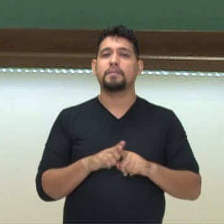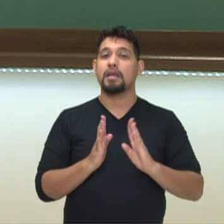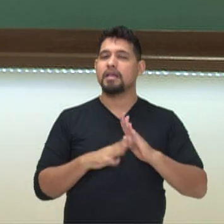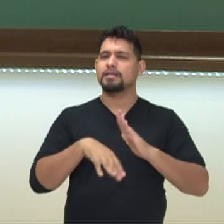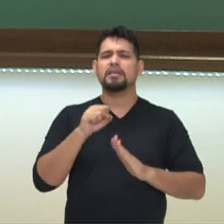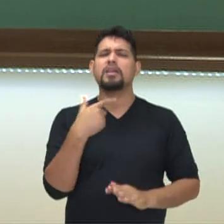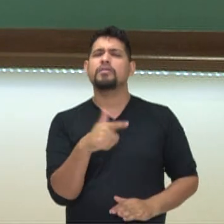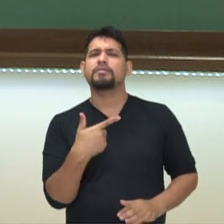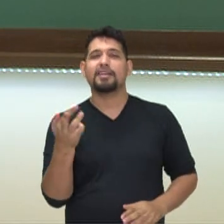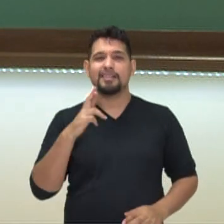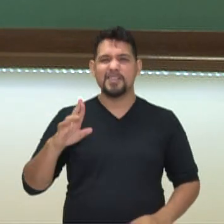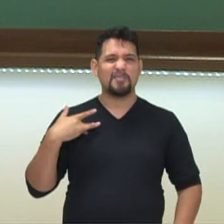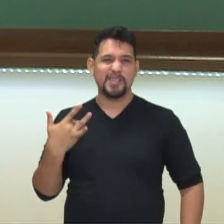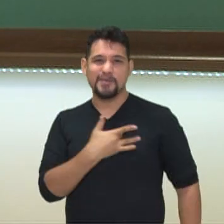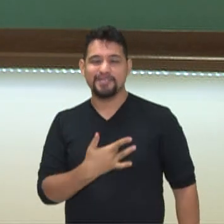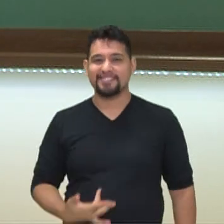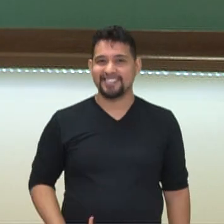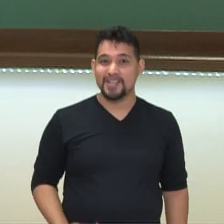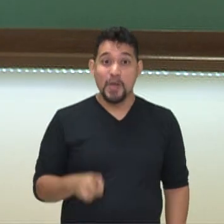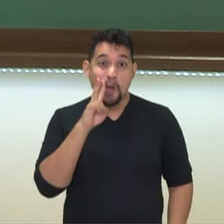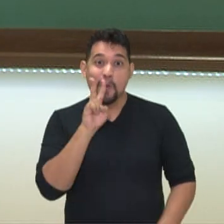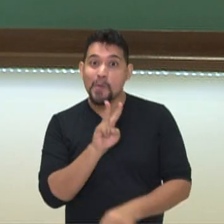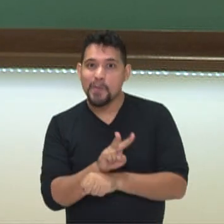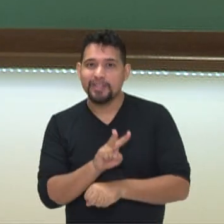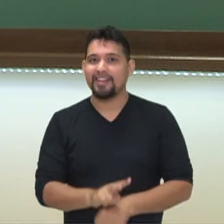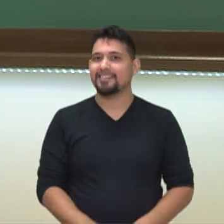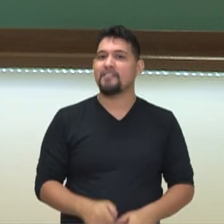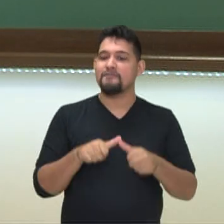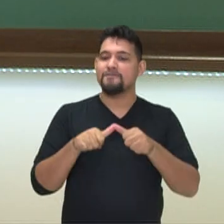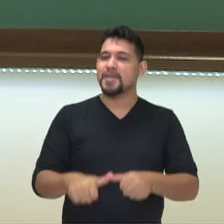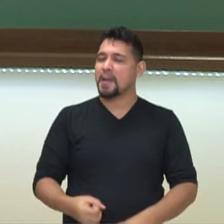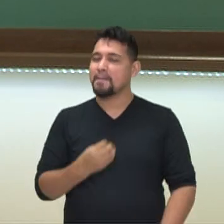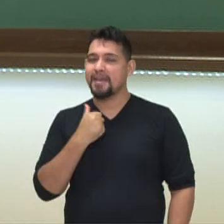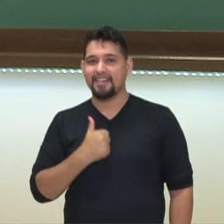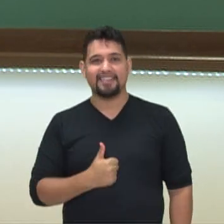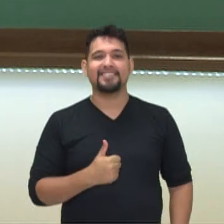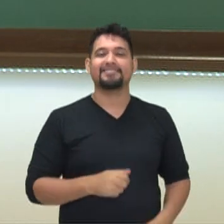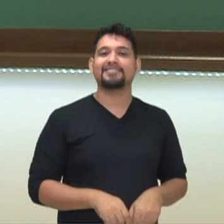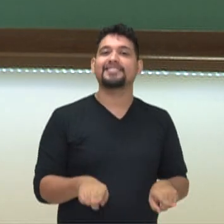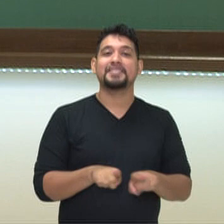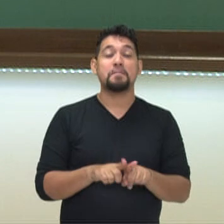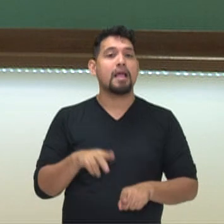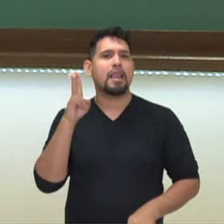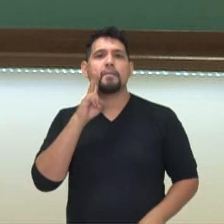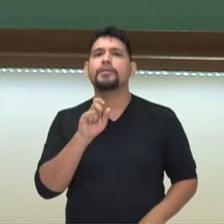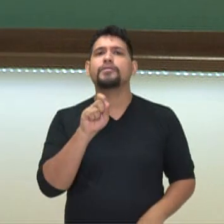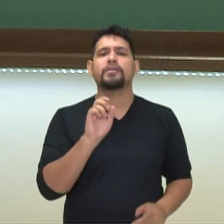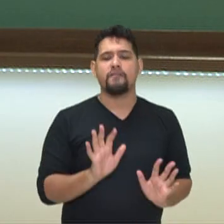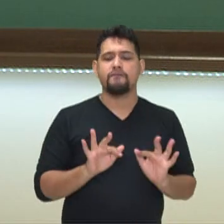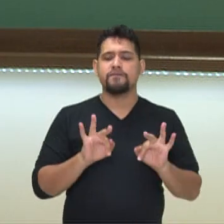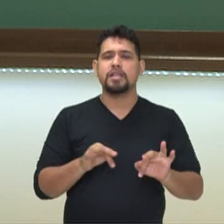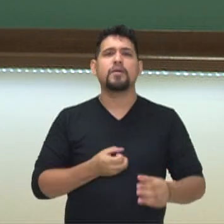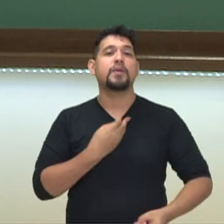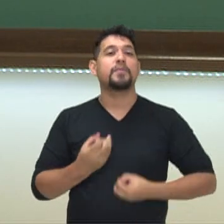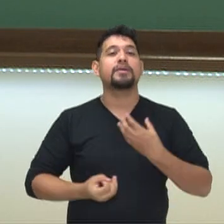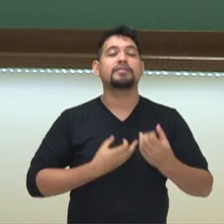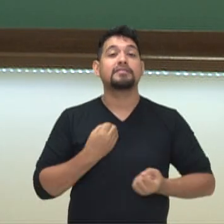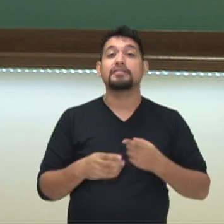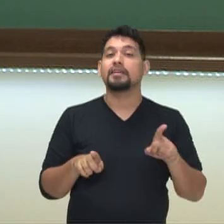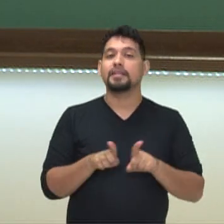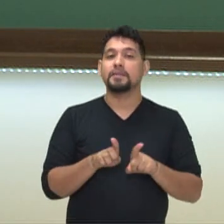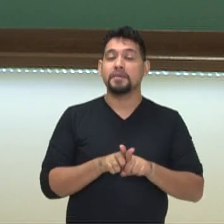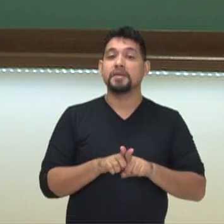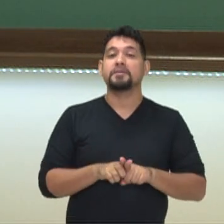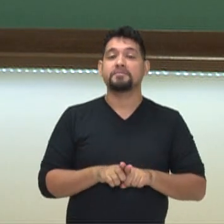tem religião. Saúde, se cuidem, fiquem bem. E lembrando o finalzinho da poesia do grande poeta